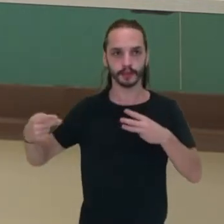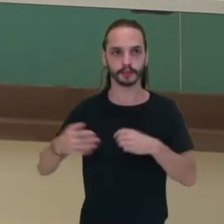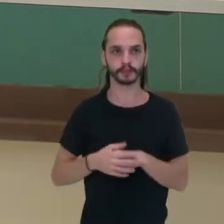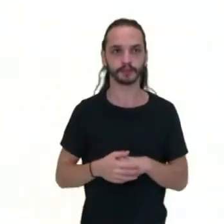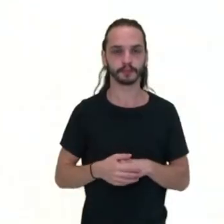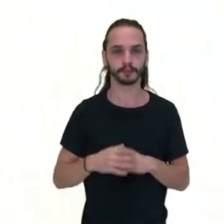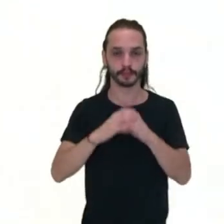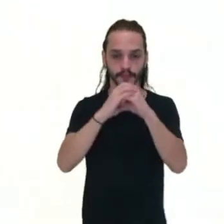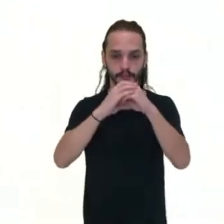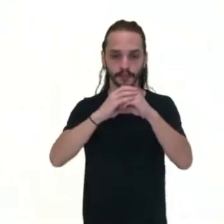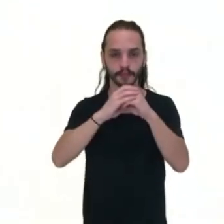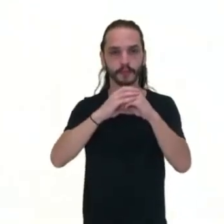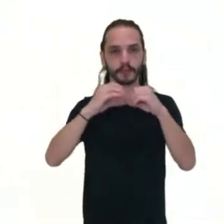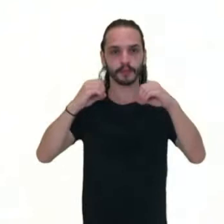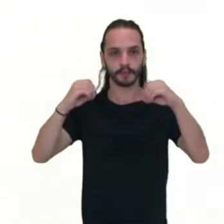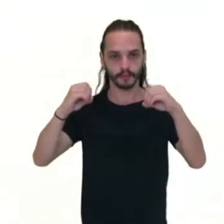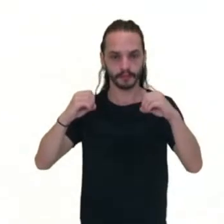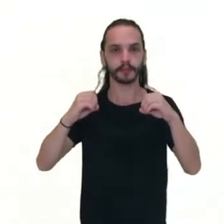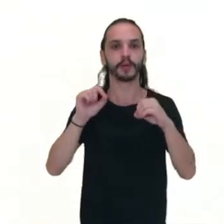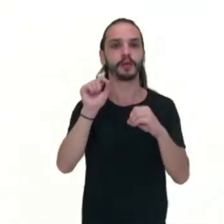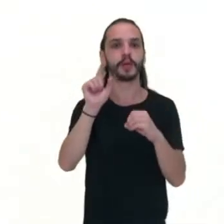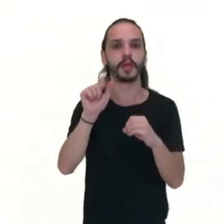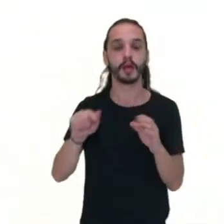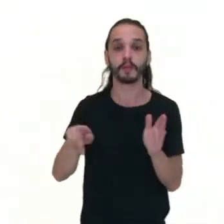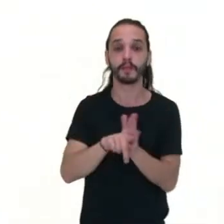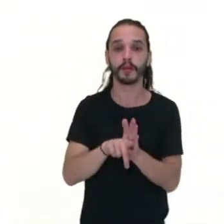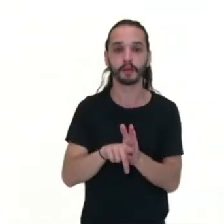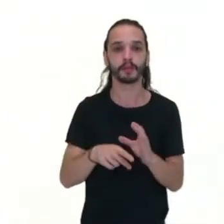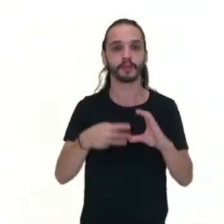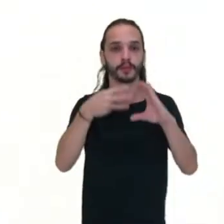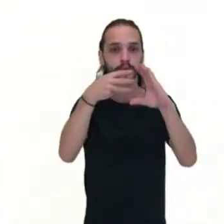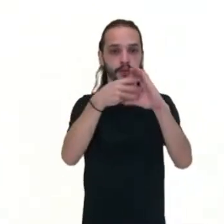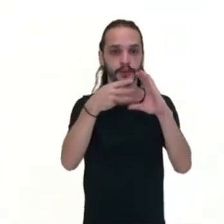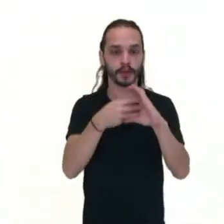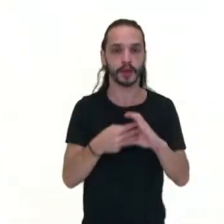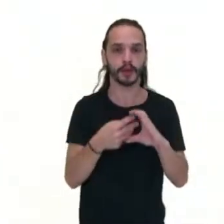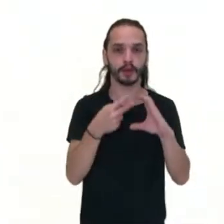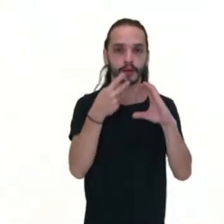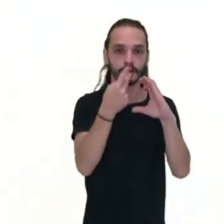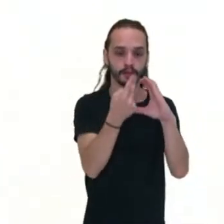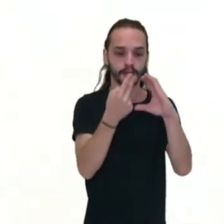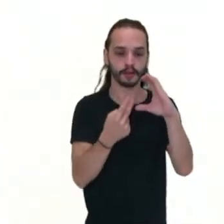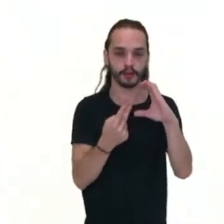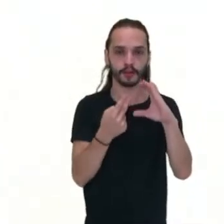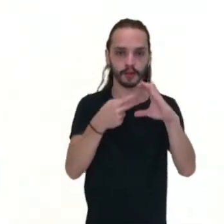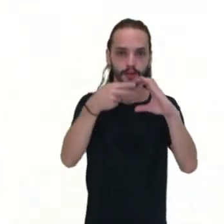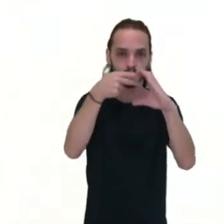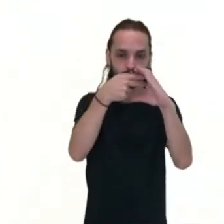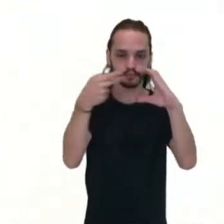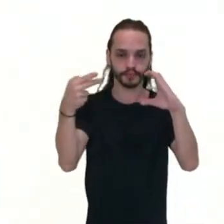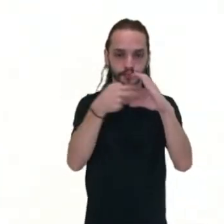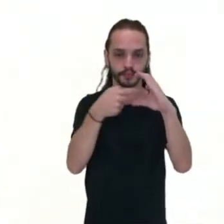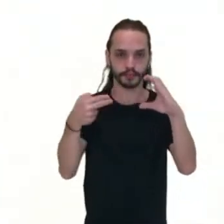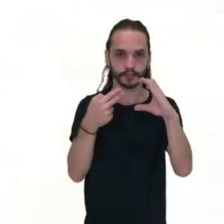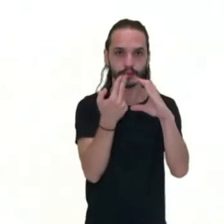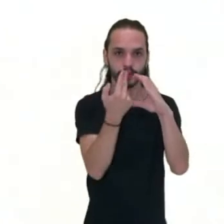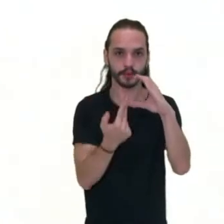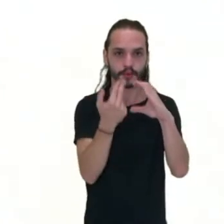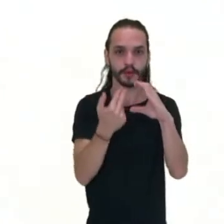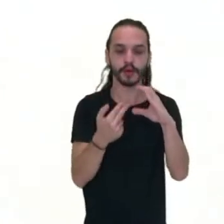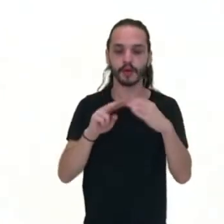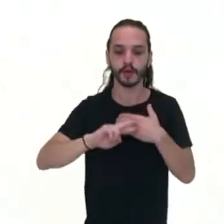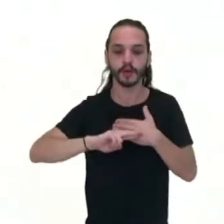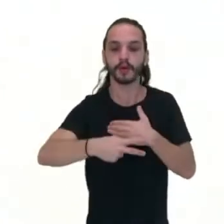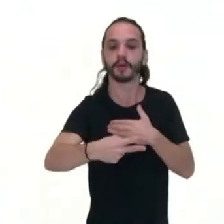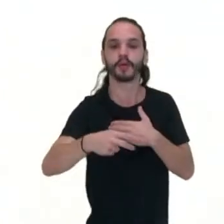um processo de divisão celular que só ocorre em células diploides, tá, células 2N, e como resultado surgem quatro células com a